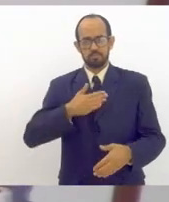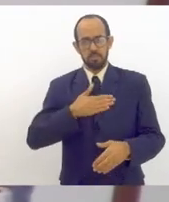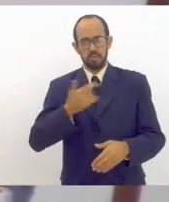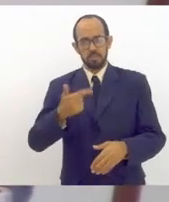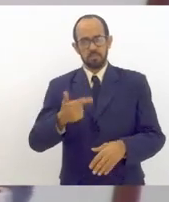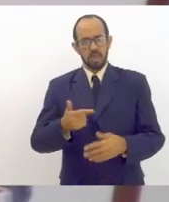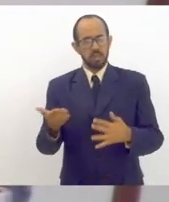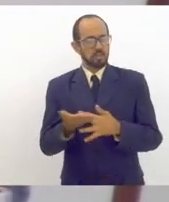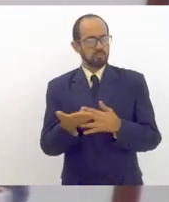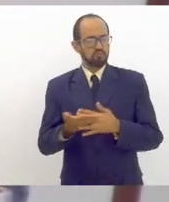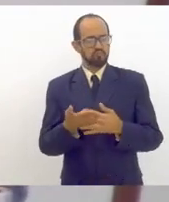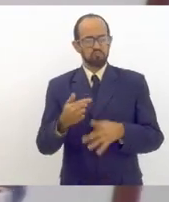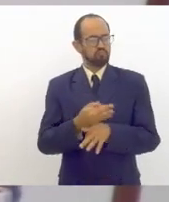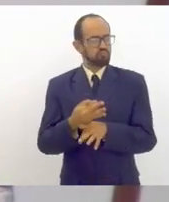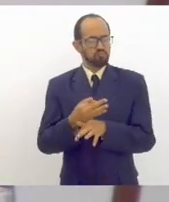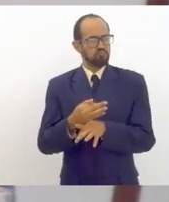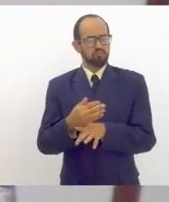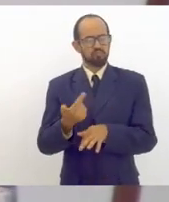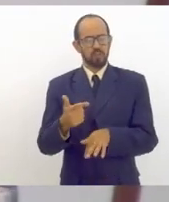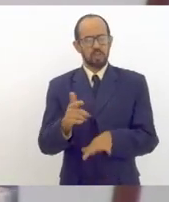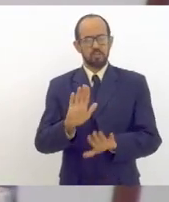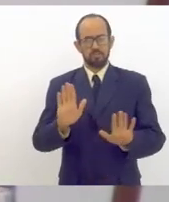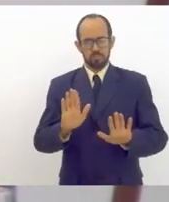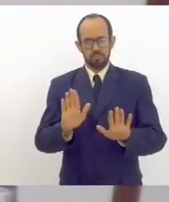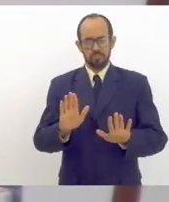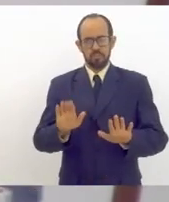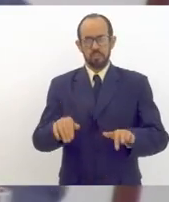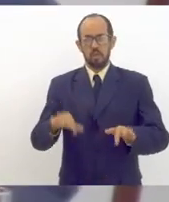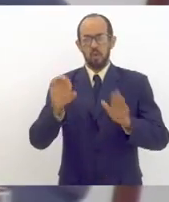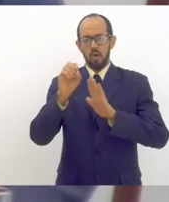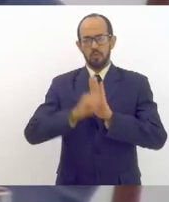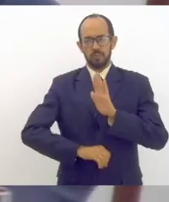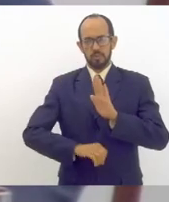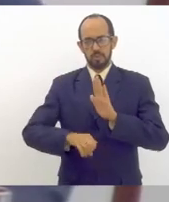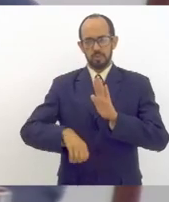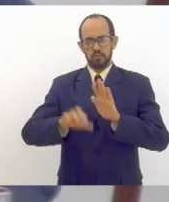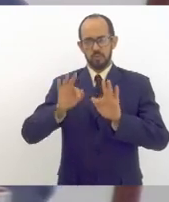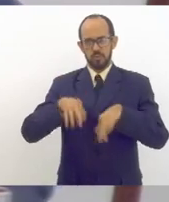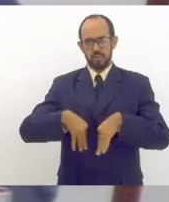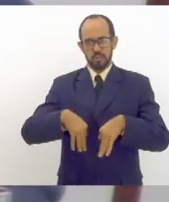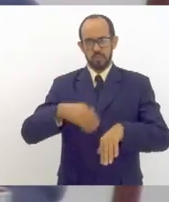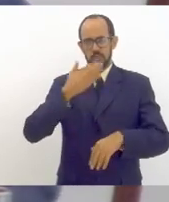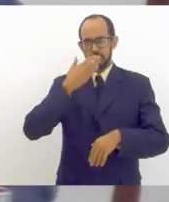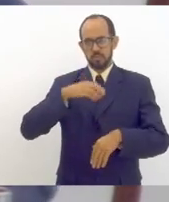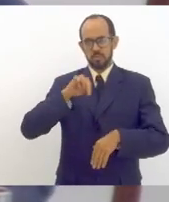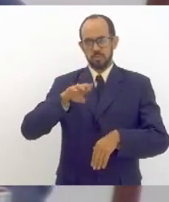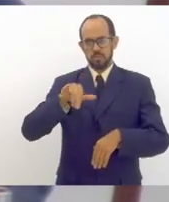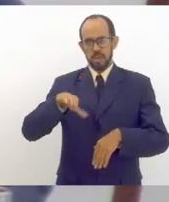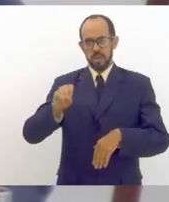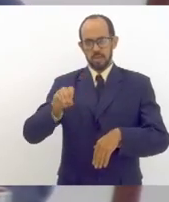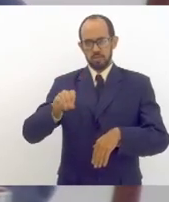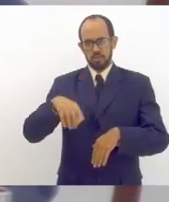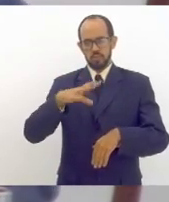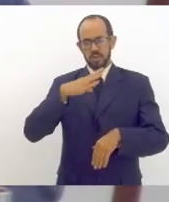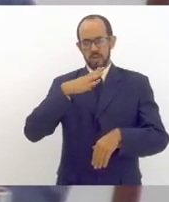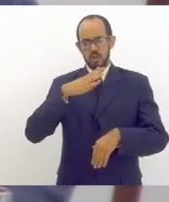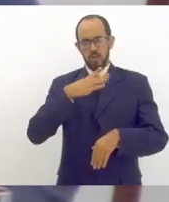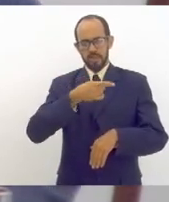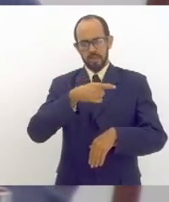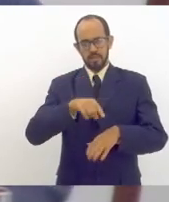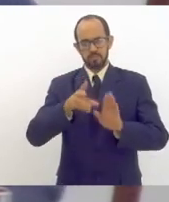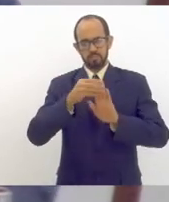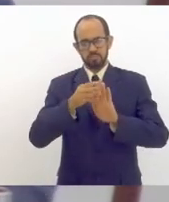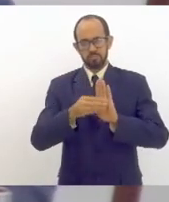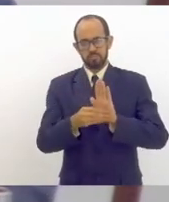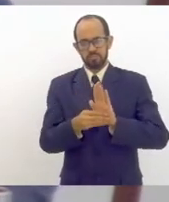ó eu vou oficialmente encerrar sessão vou deixar o Márcio aqui que o Márcio conhece os concursos as faltas